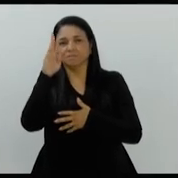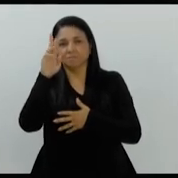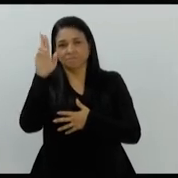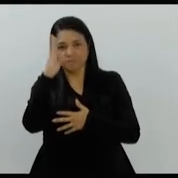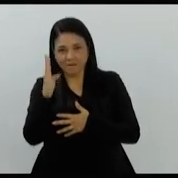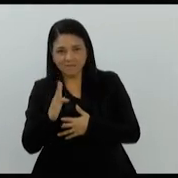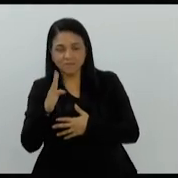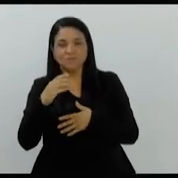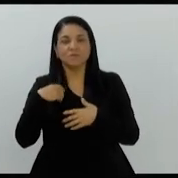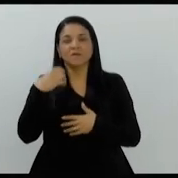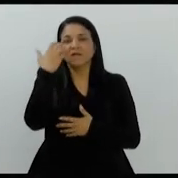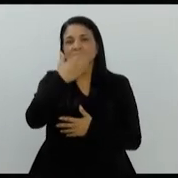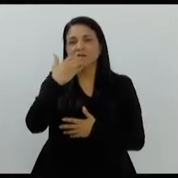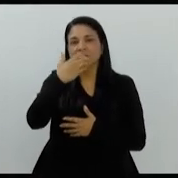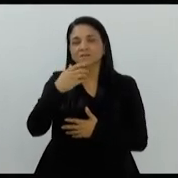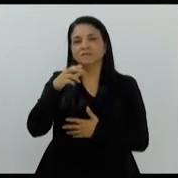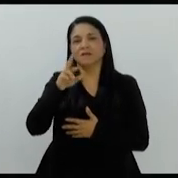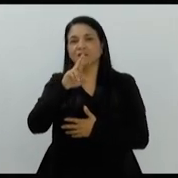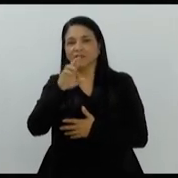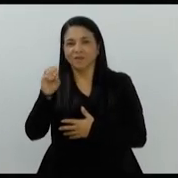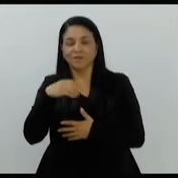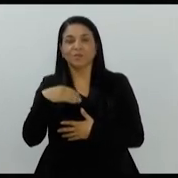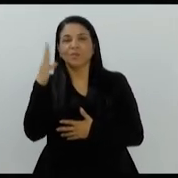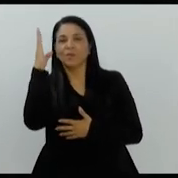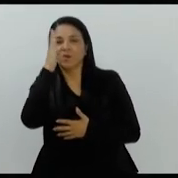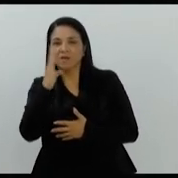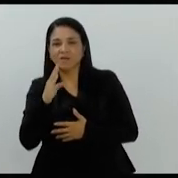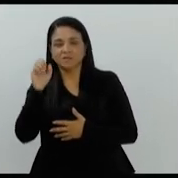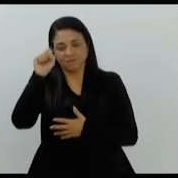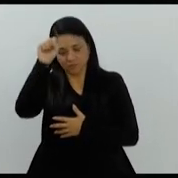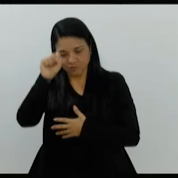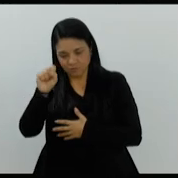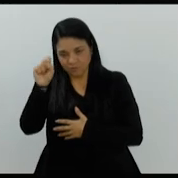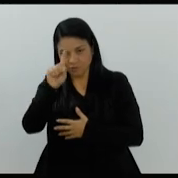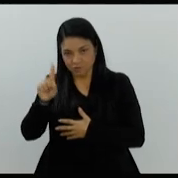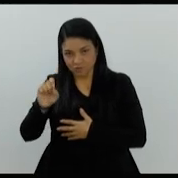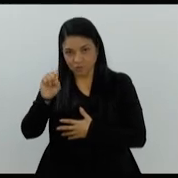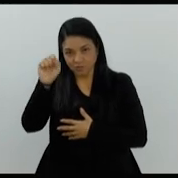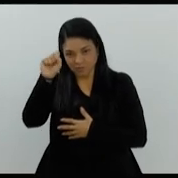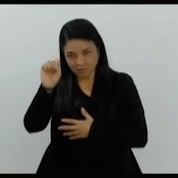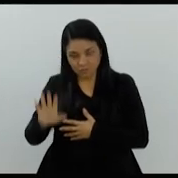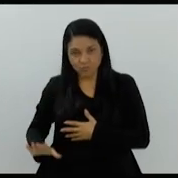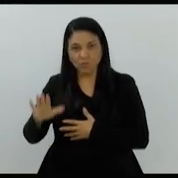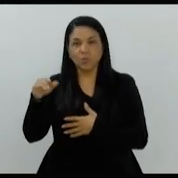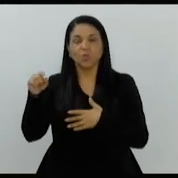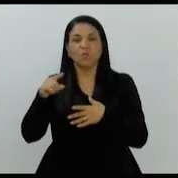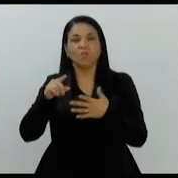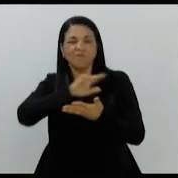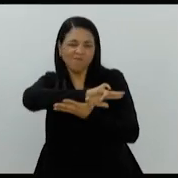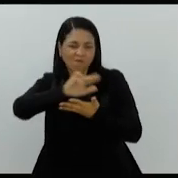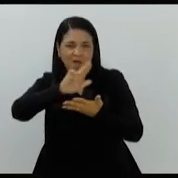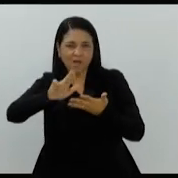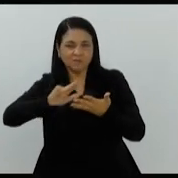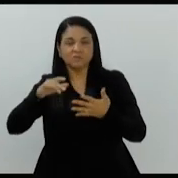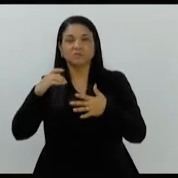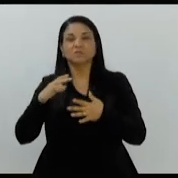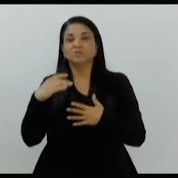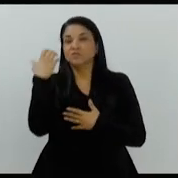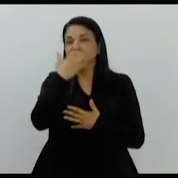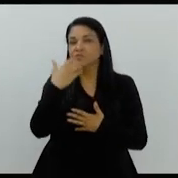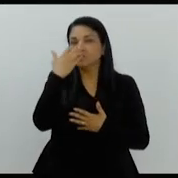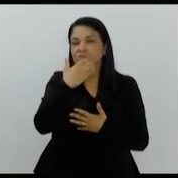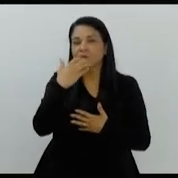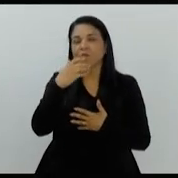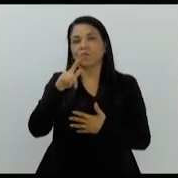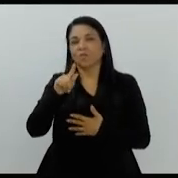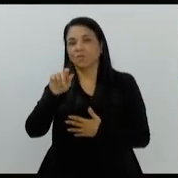Canta Zona Sul, Festival Promessas, Louvorzão, Impacto 93, Som Gospel, Bienal do Livro, Marcha